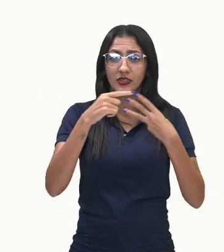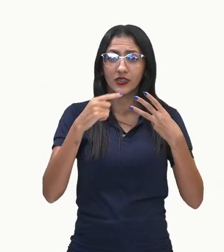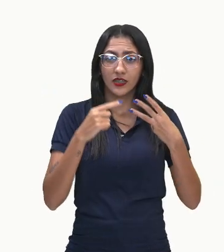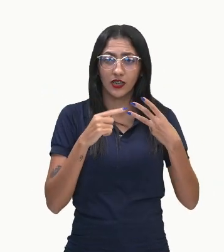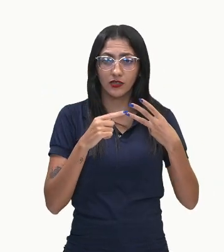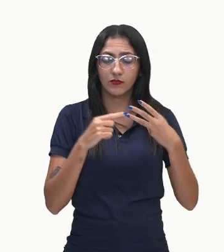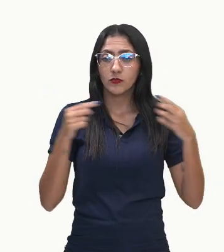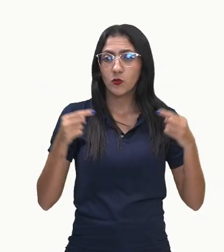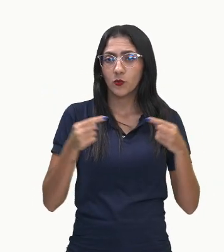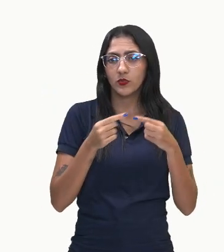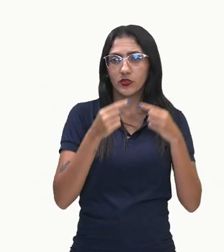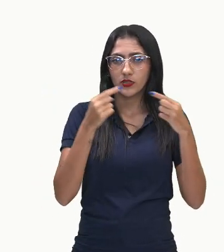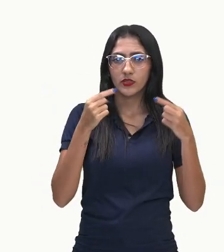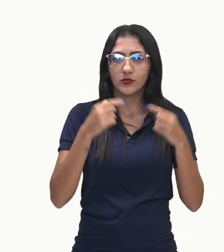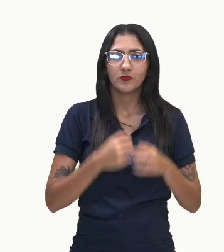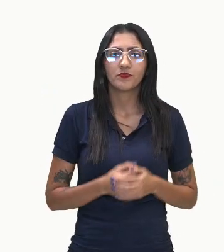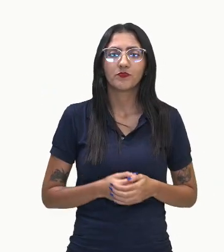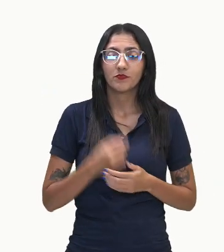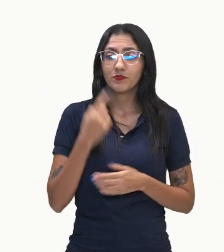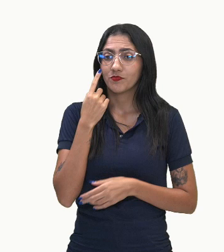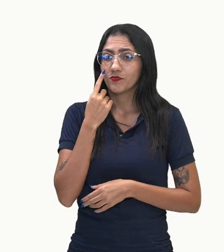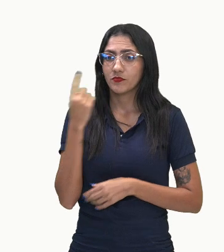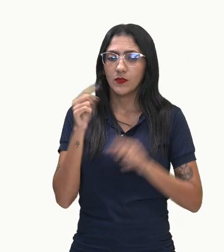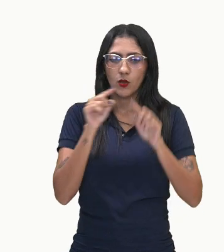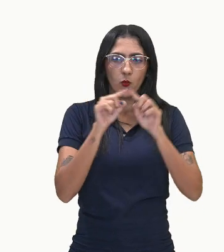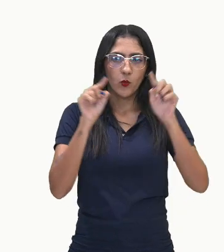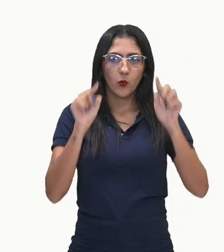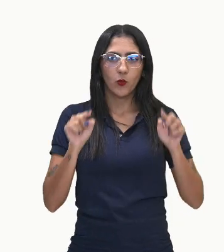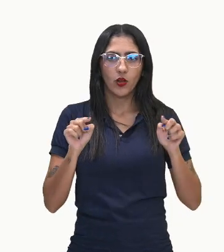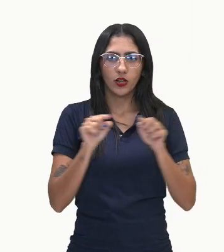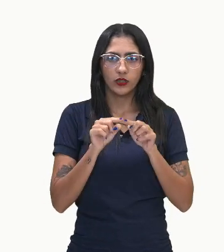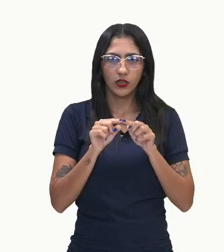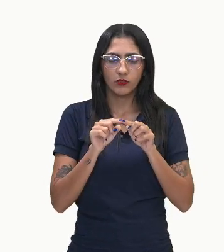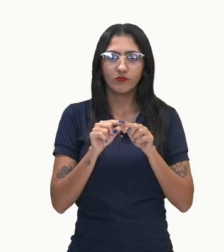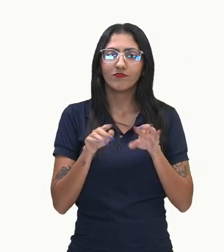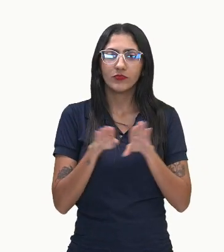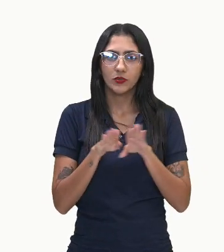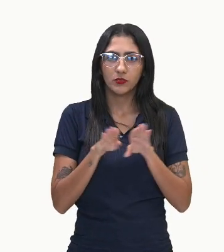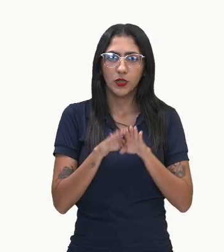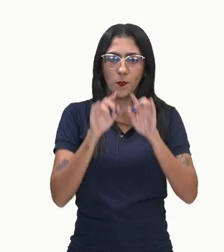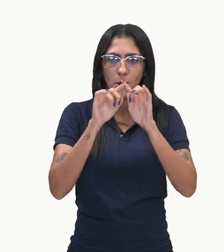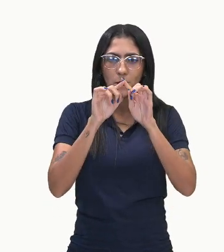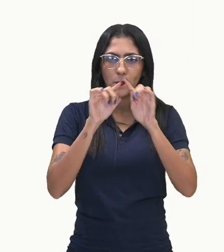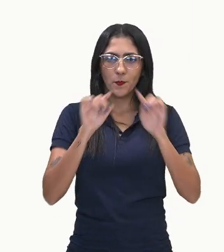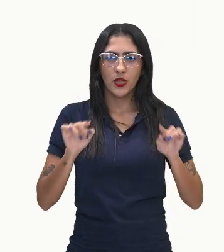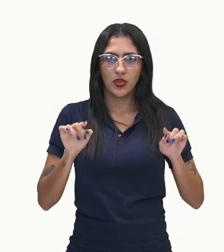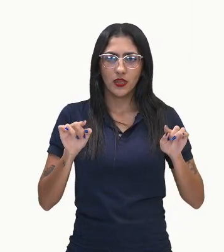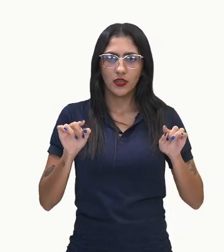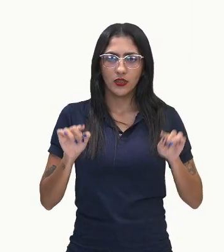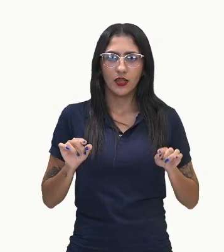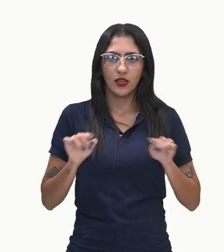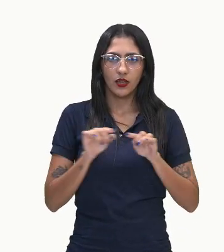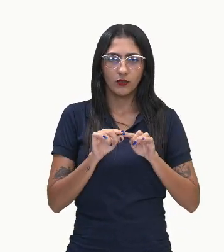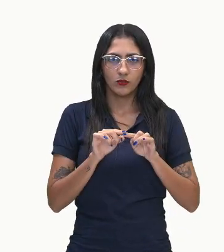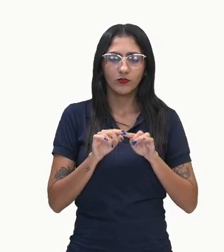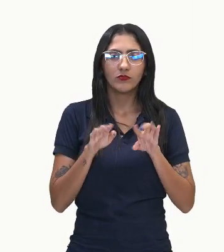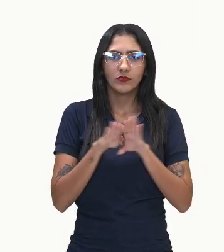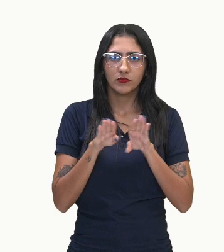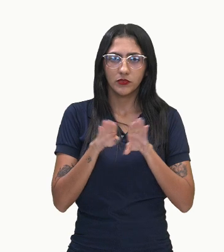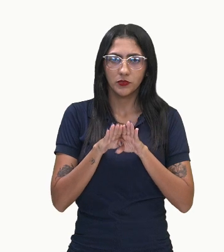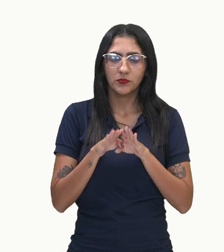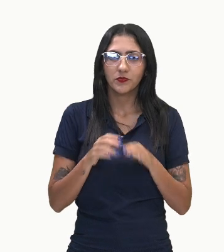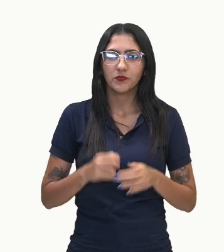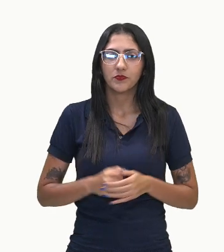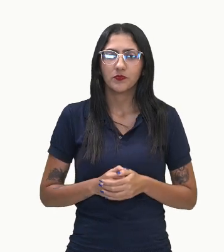iguais. O quadrado, né? O pentágono regular,